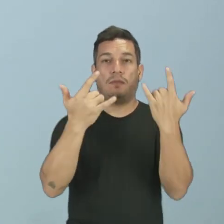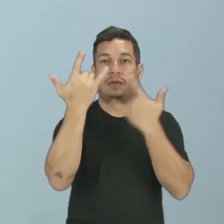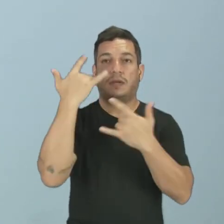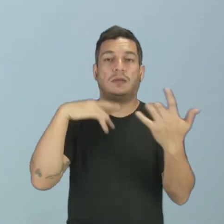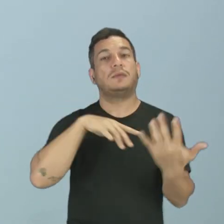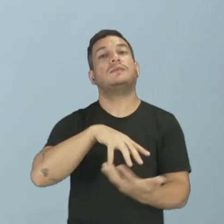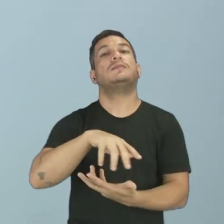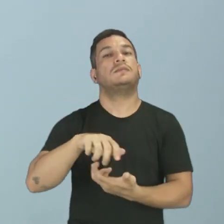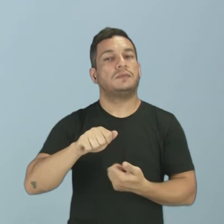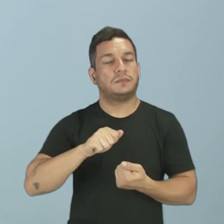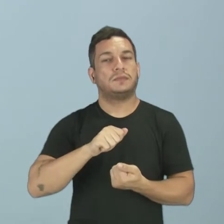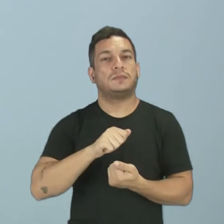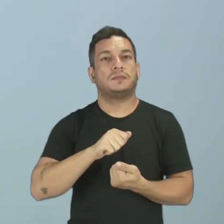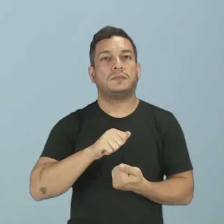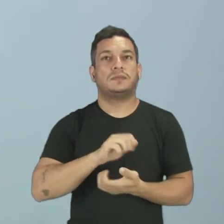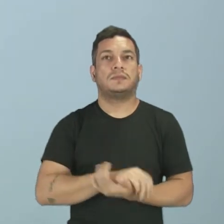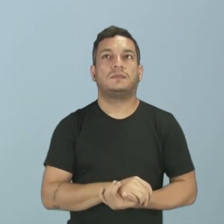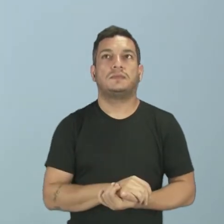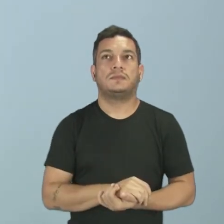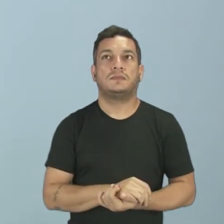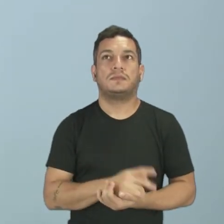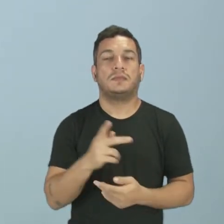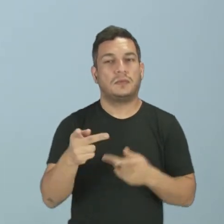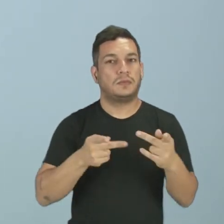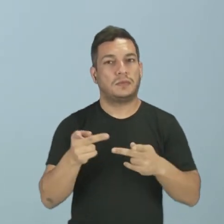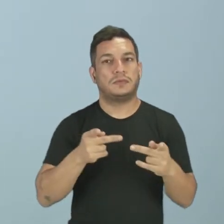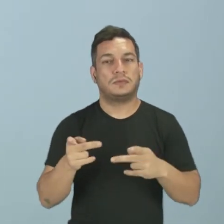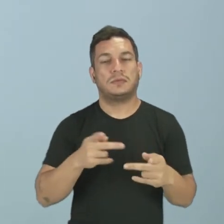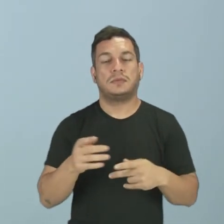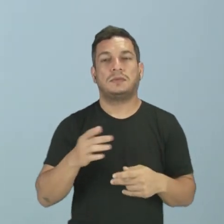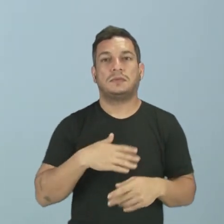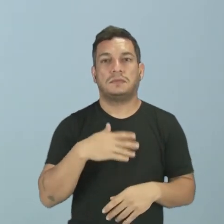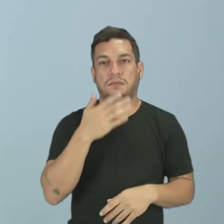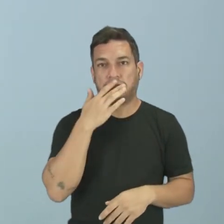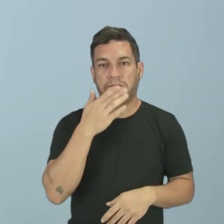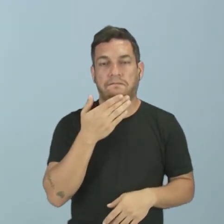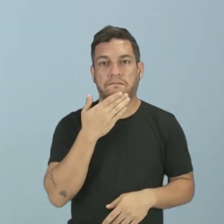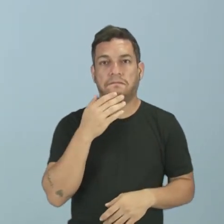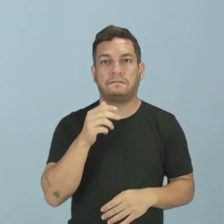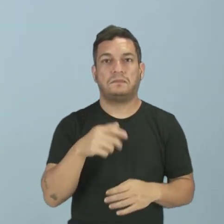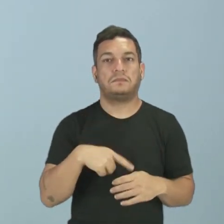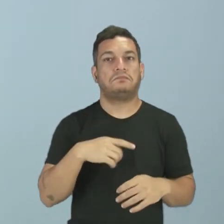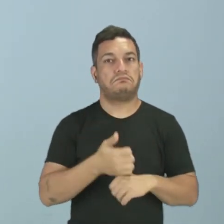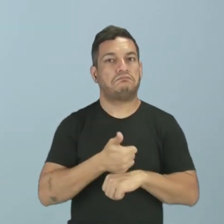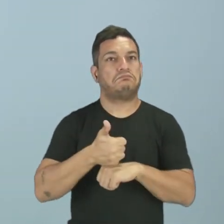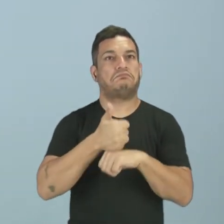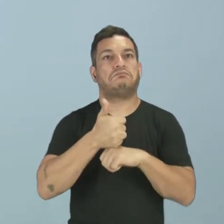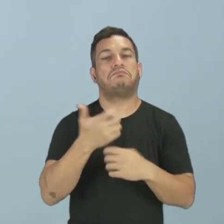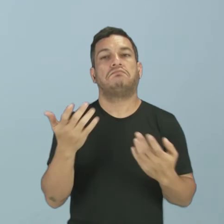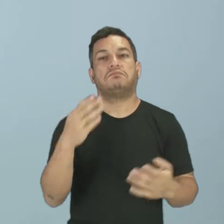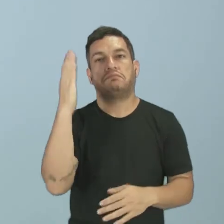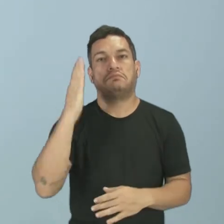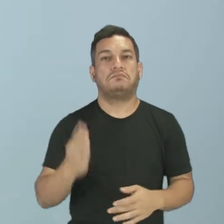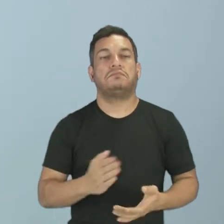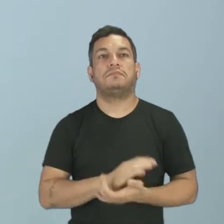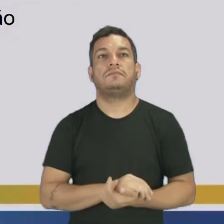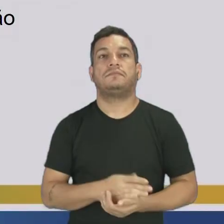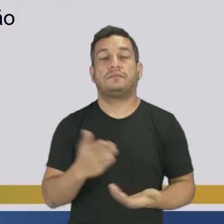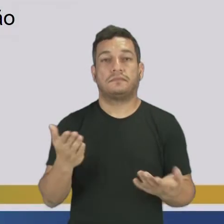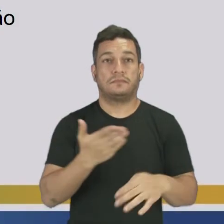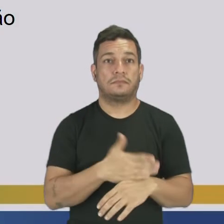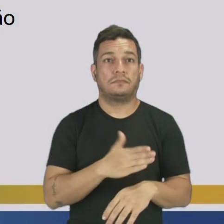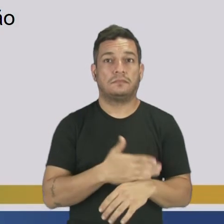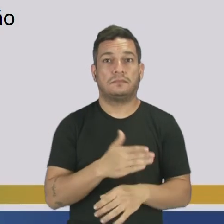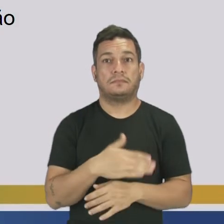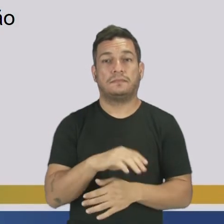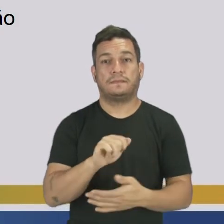nível mundial. Então, é digamos, o projeto mais ousado do Brasil aí, por enquanto. A gente vai exercitar um